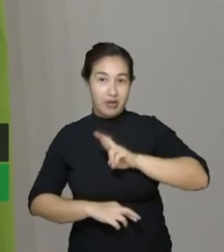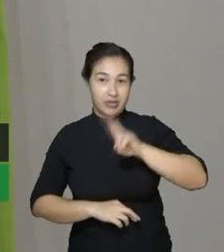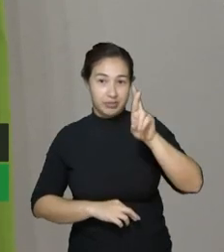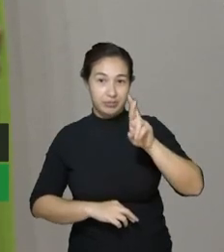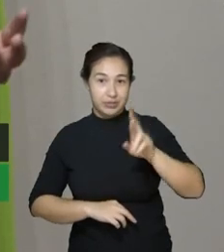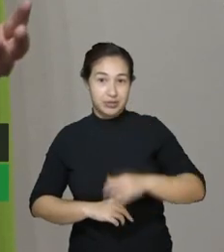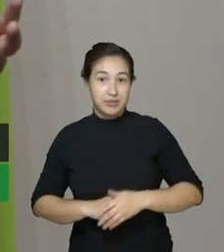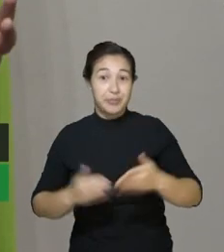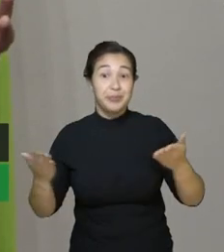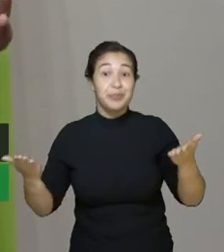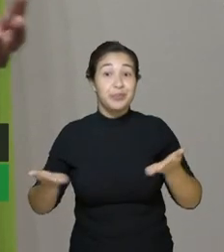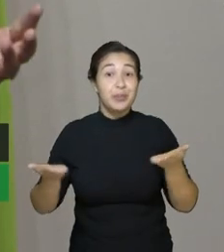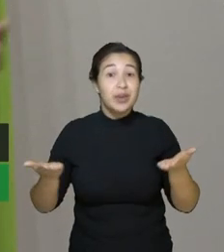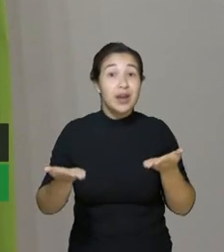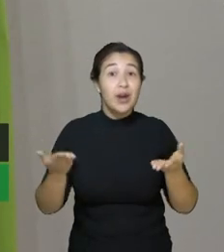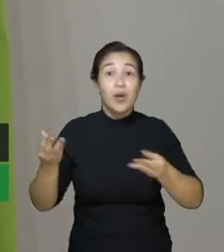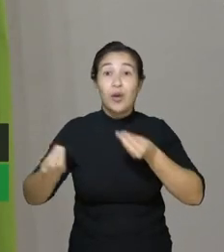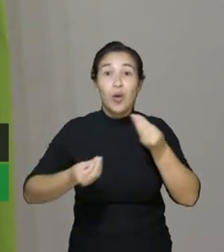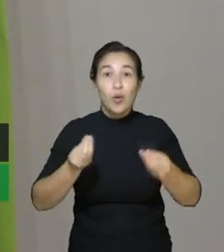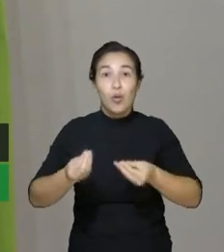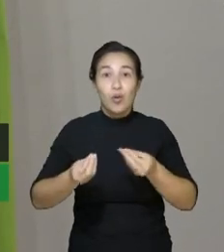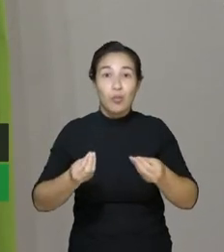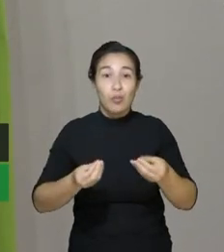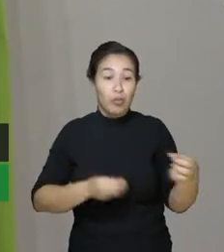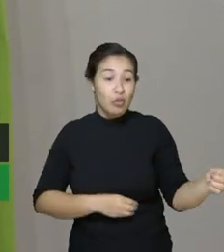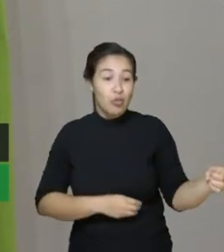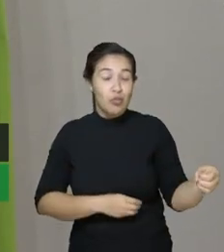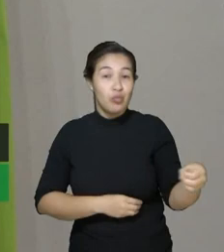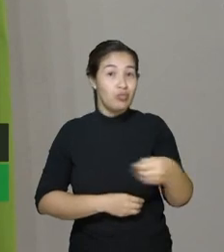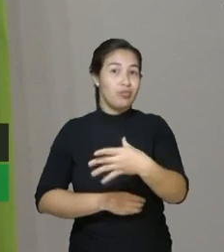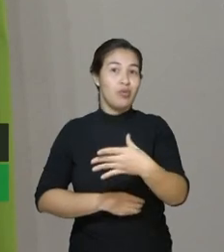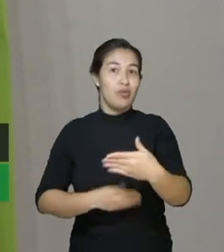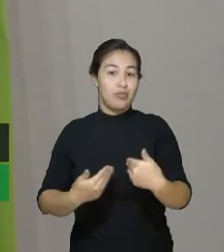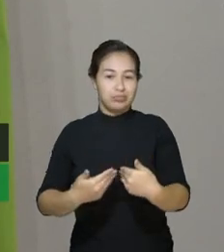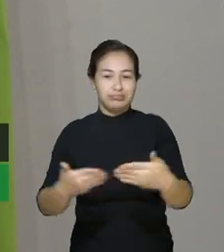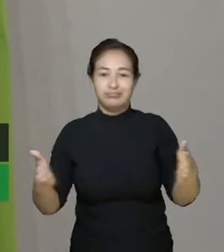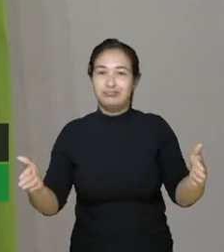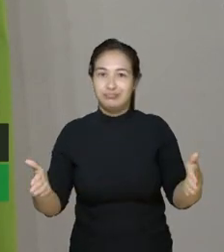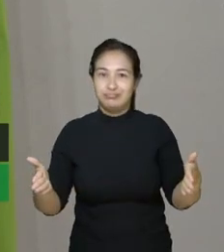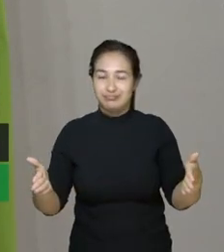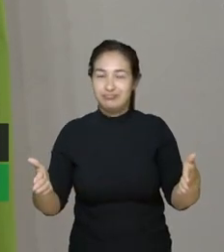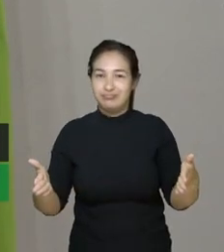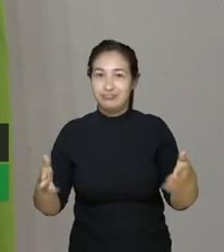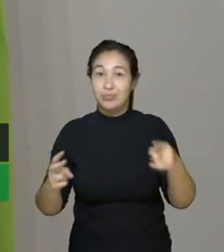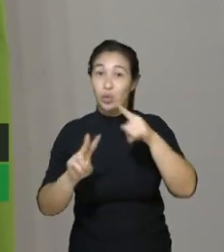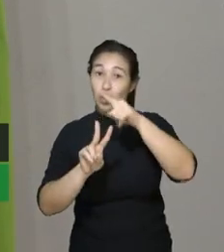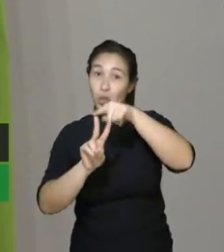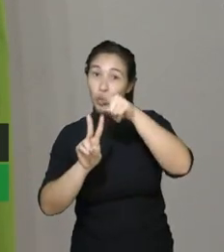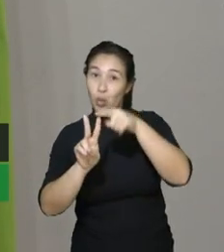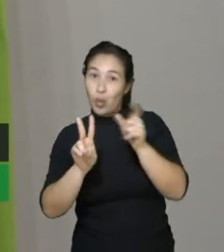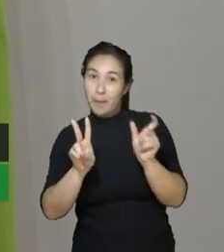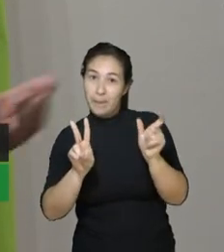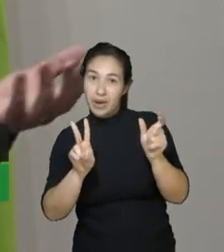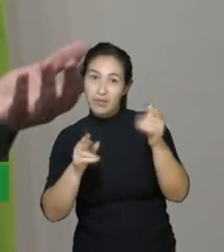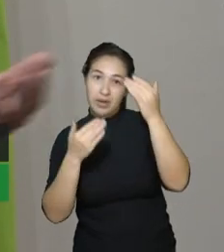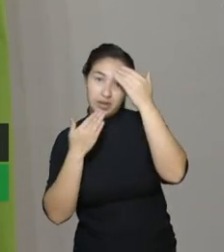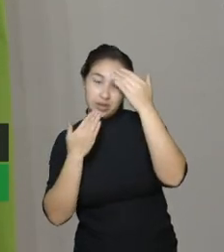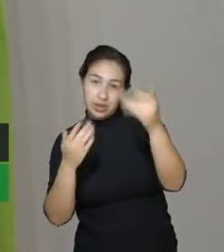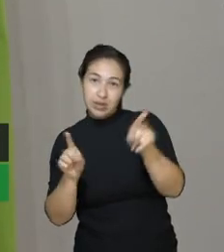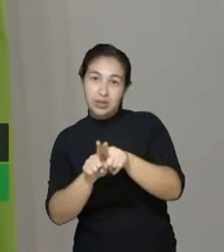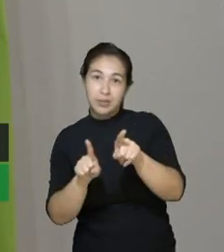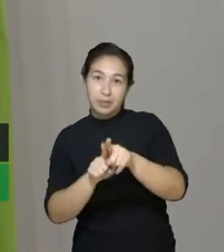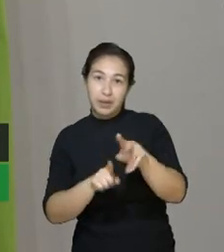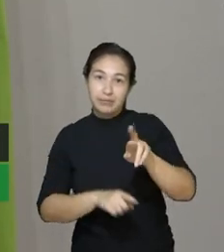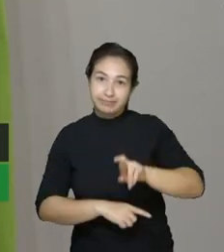E agora, um novo ciclo se abre. É claro que duas palavrinhas se destacam aqui: gratidão e